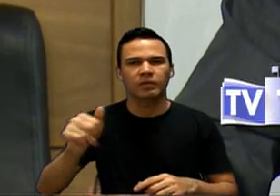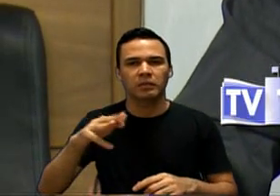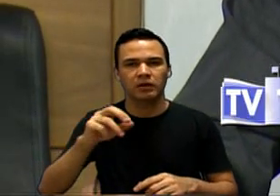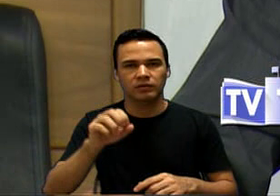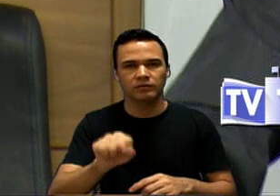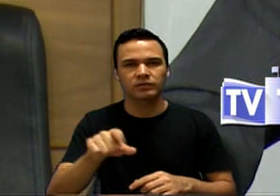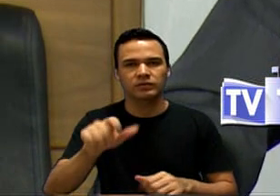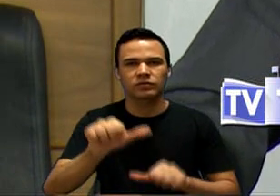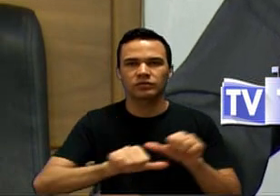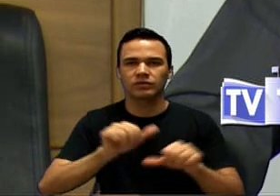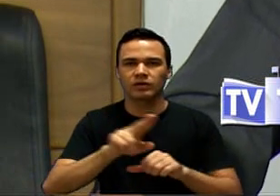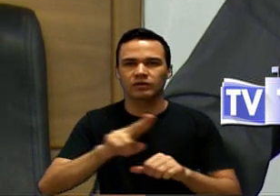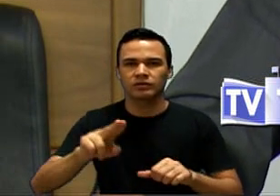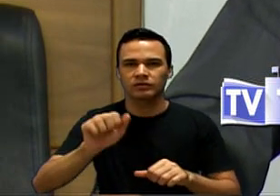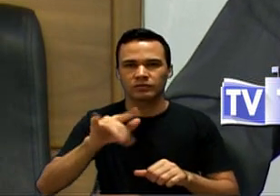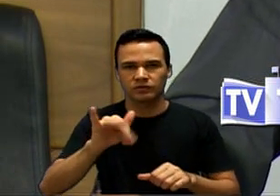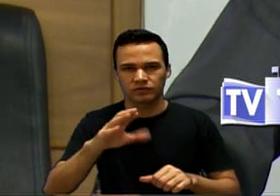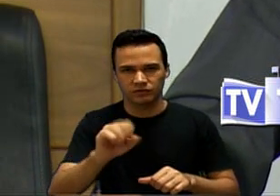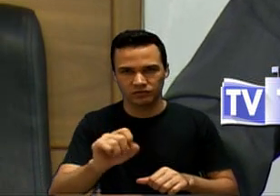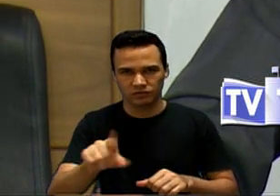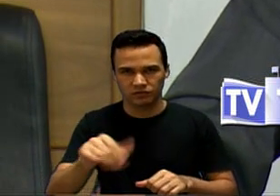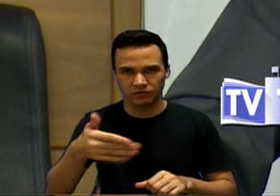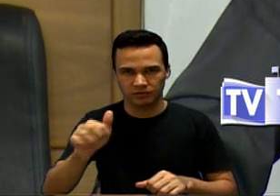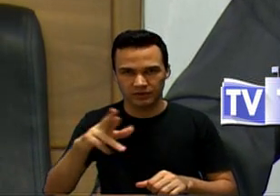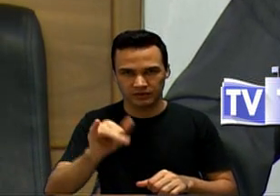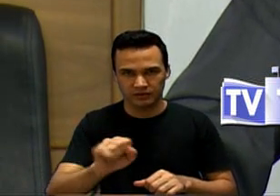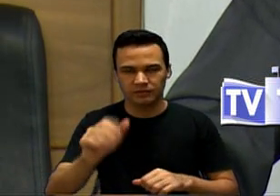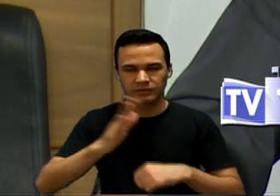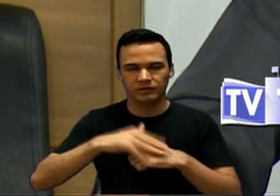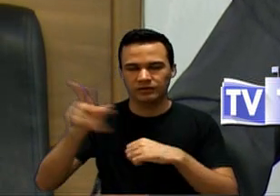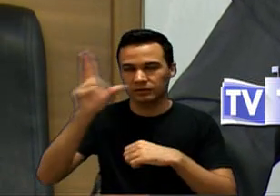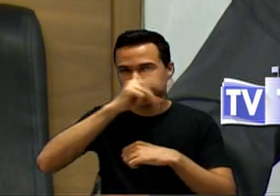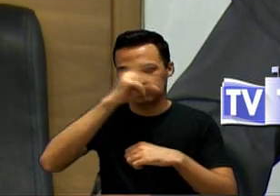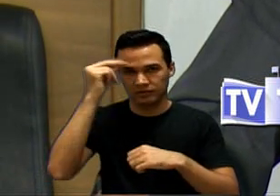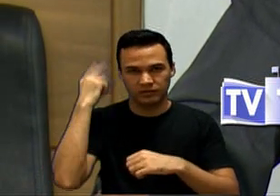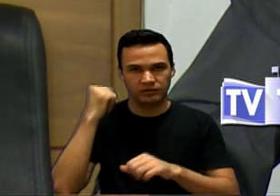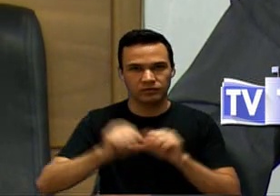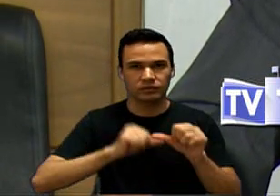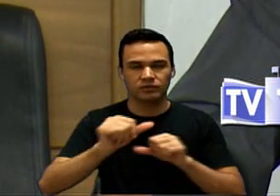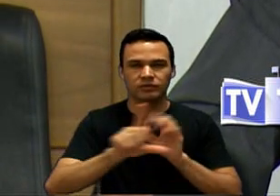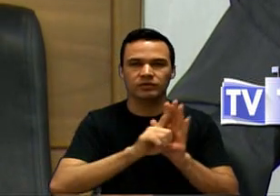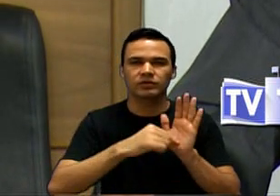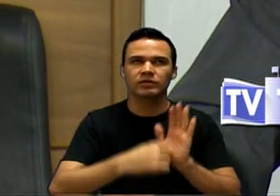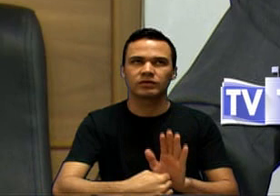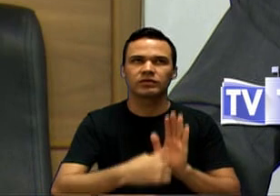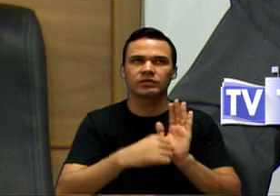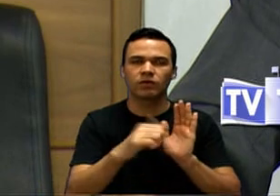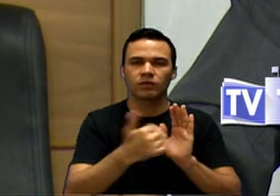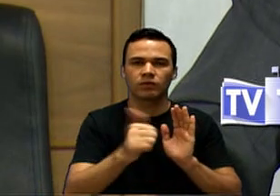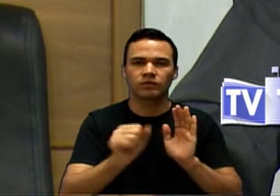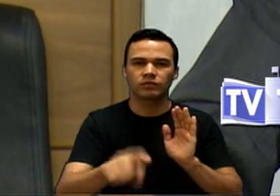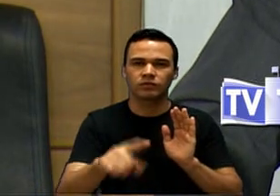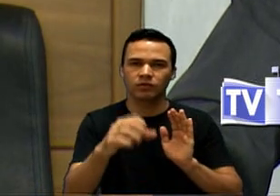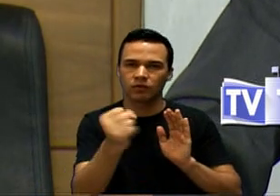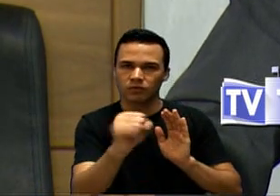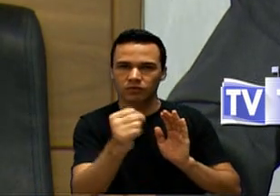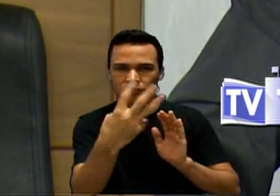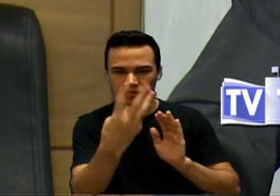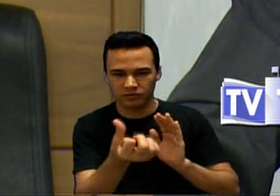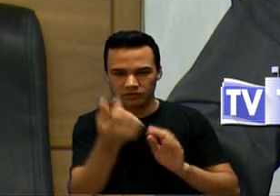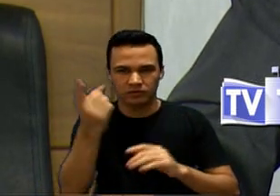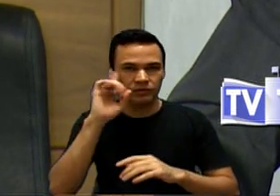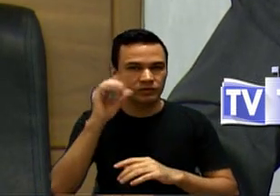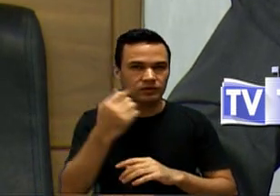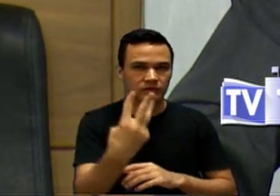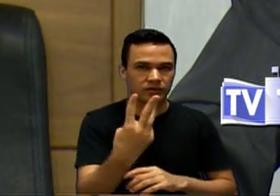Afonso Marins. Projeto de lei 59, 2019, do Executivo, altera a redação do artigo 1º da lei número 11.836, de